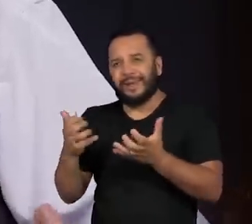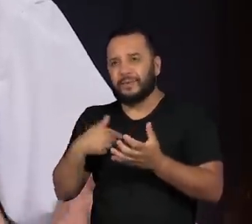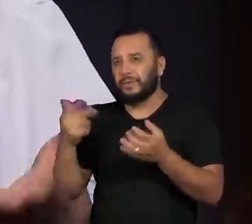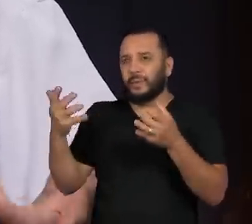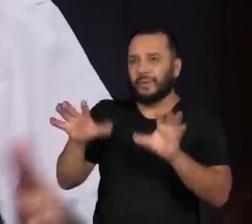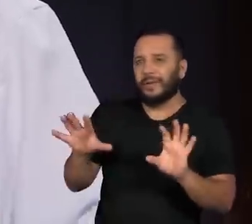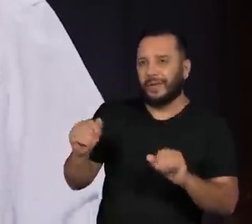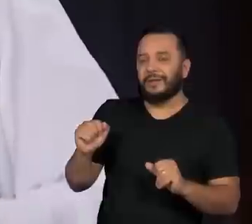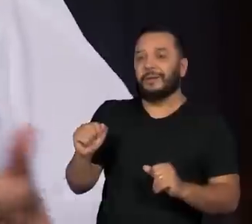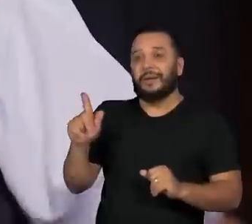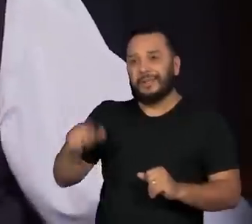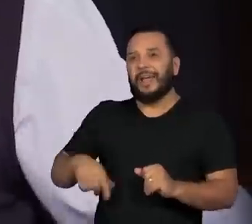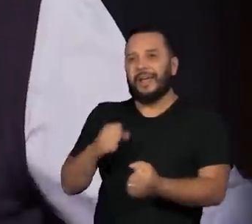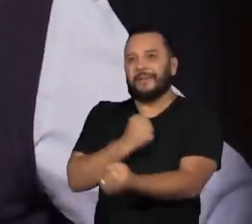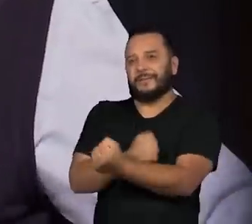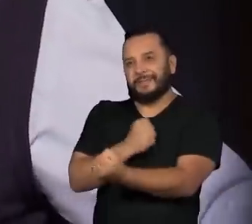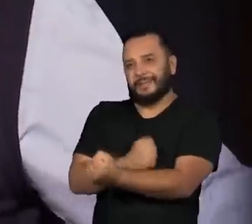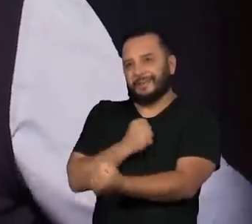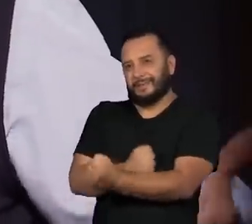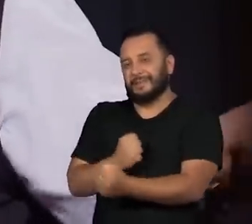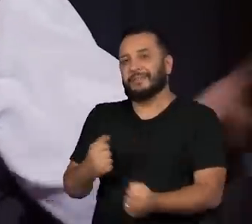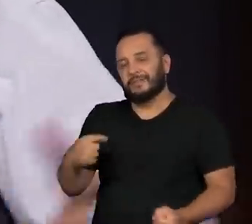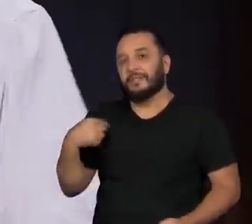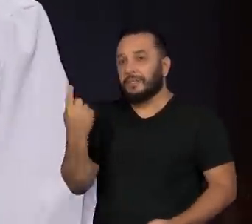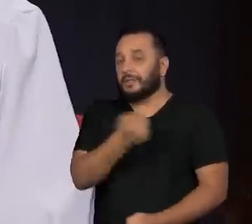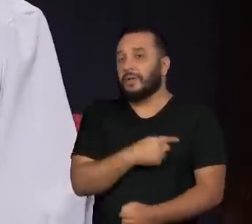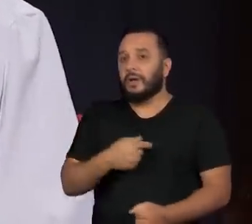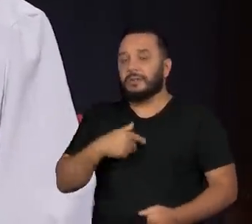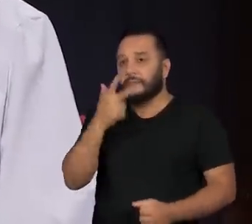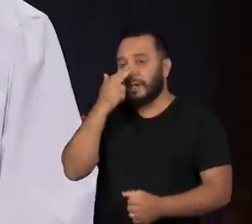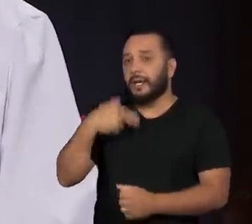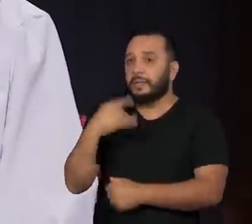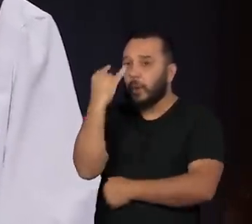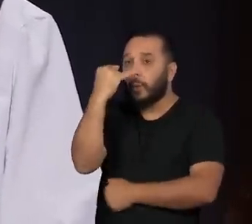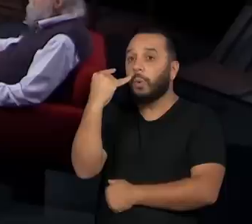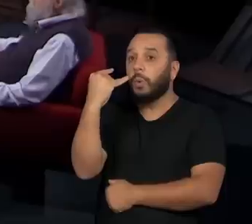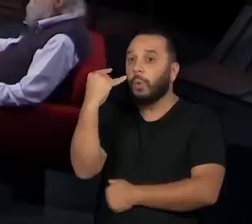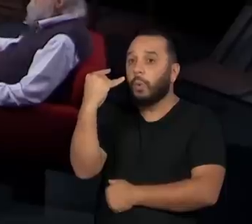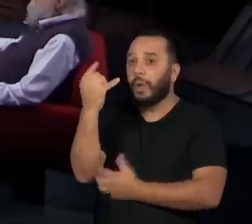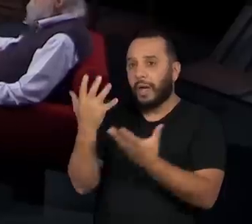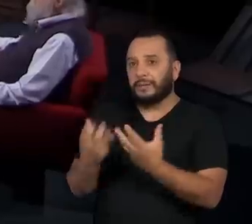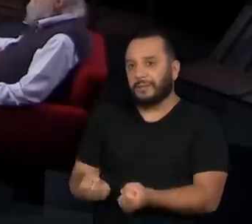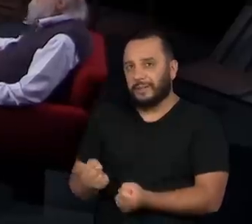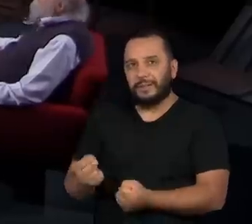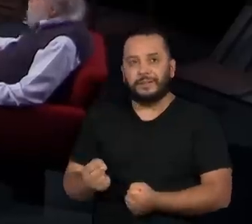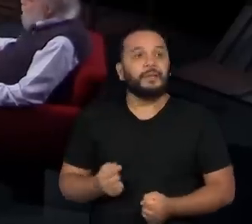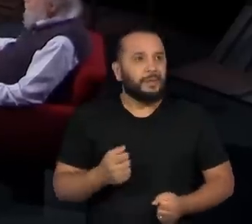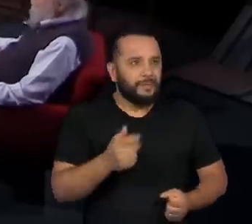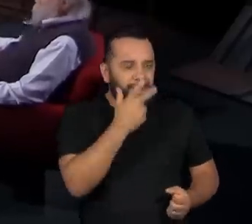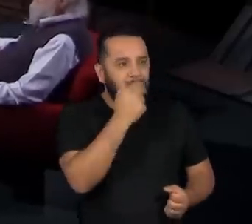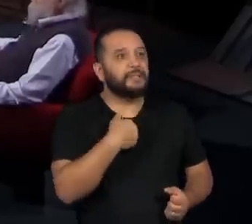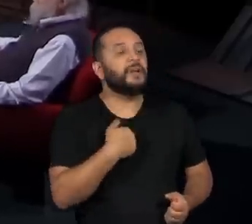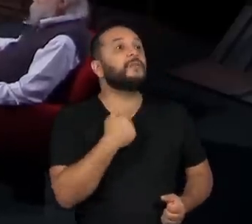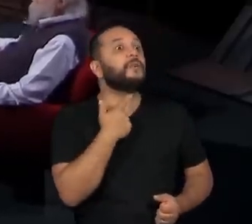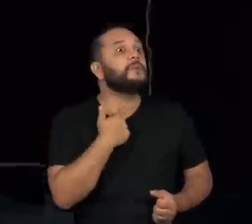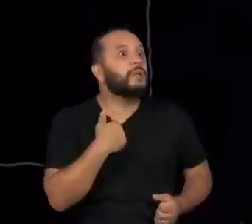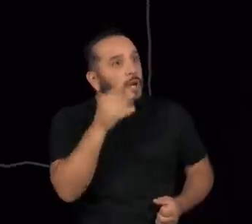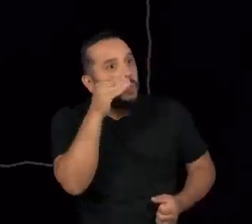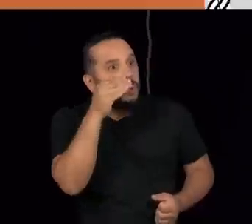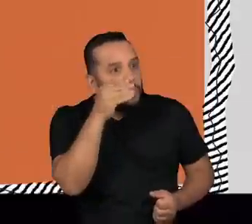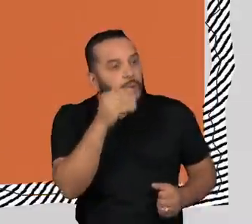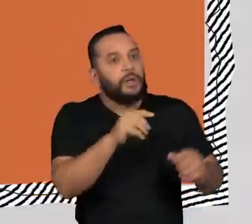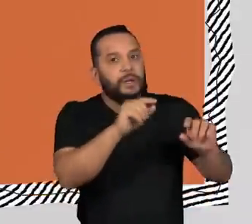de alguma forma viciante quer dizer e a gente é também é comodista então a gente acaba se acomodando nisso aí junta a fome com a vontade de comer entendeu